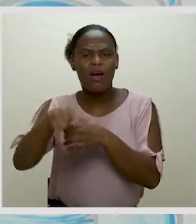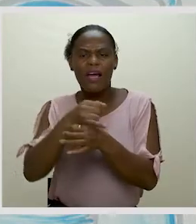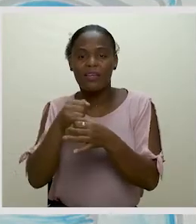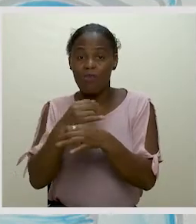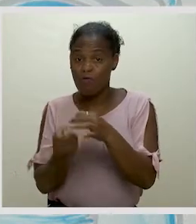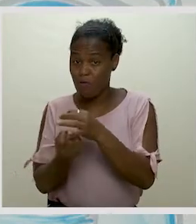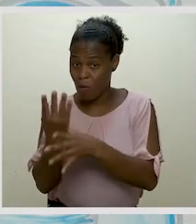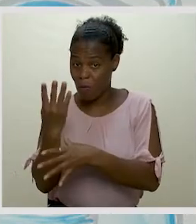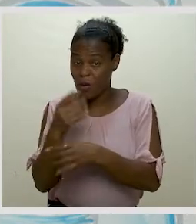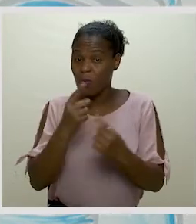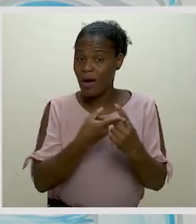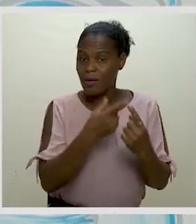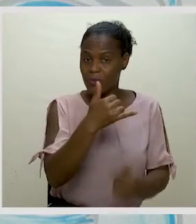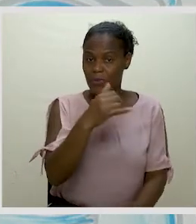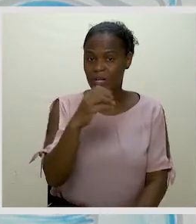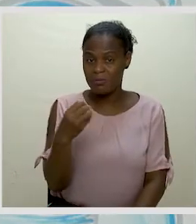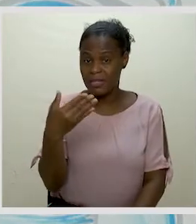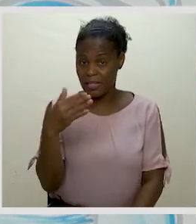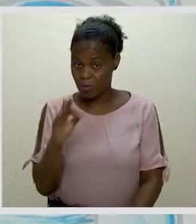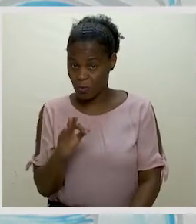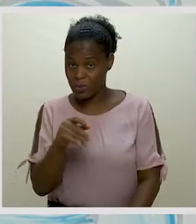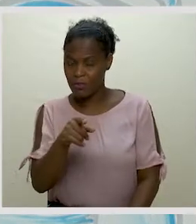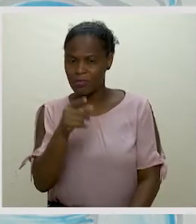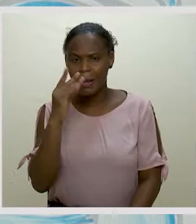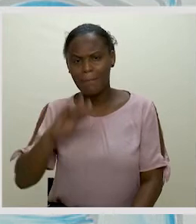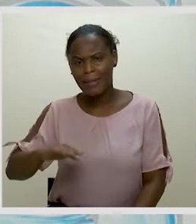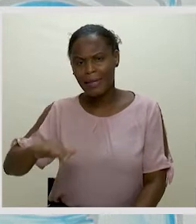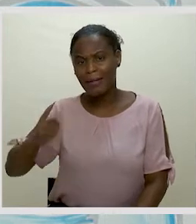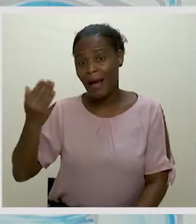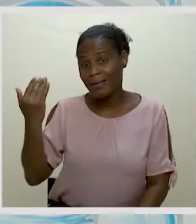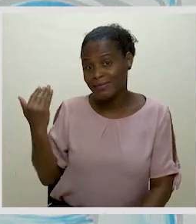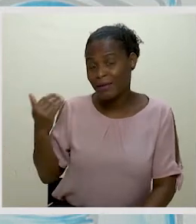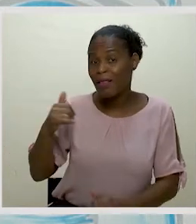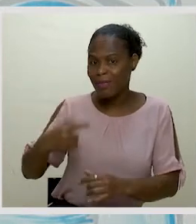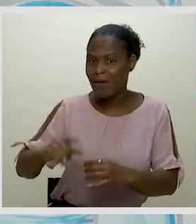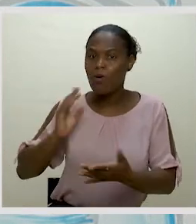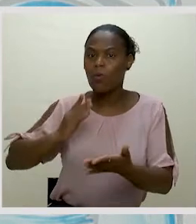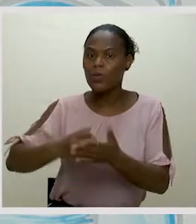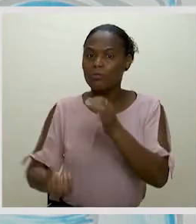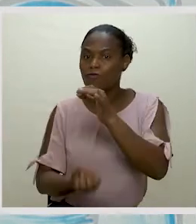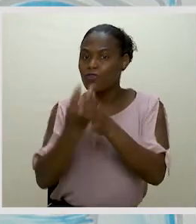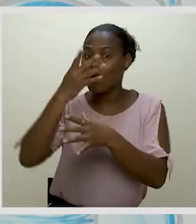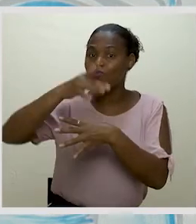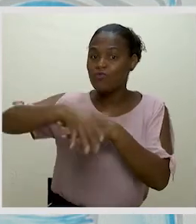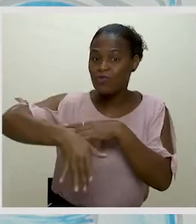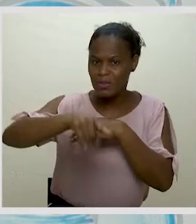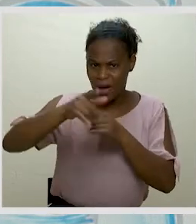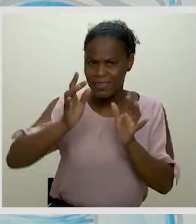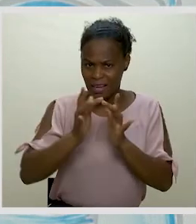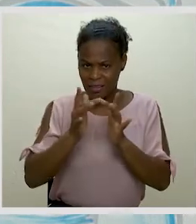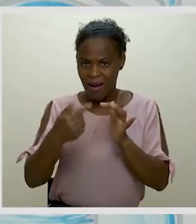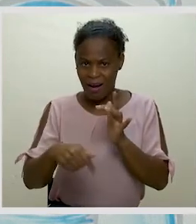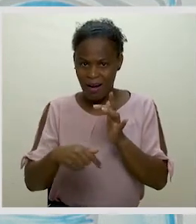Em 2014, houve a última erupção do Fogo, vocês ainda eram pequenos, mas para quem tem acesso à internet pode